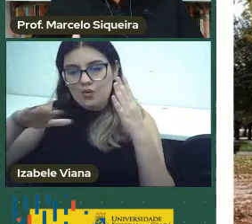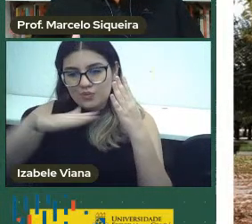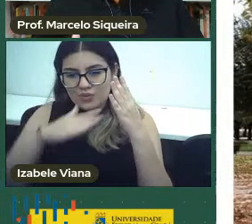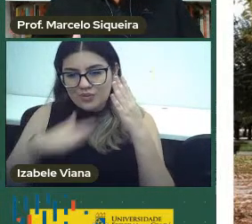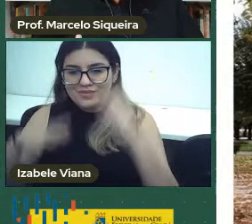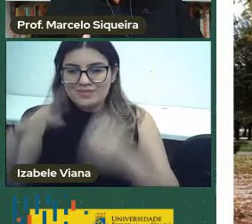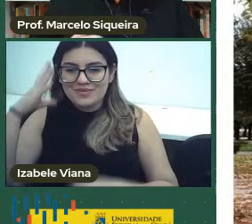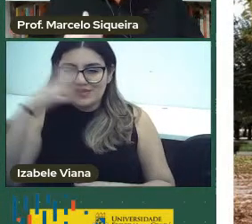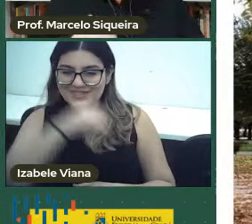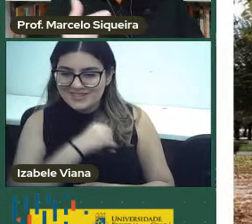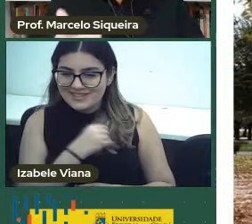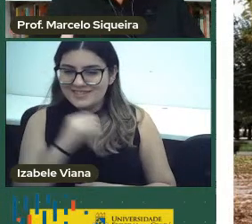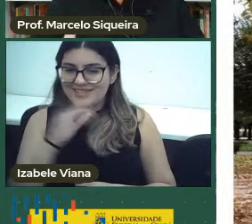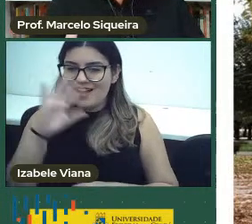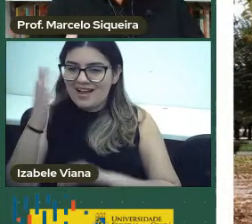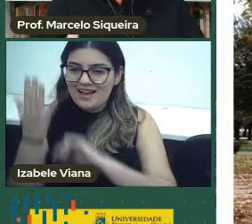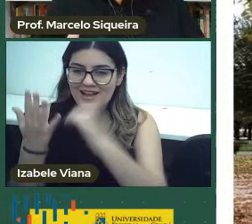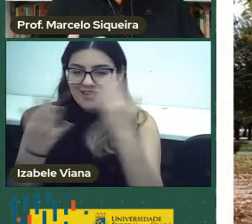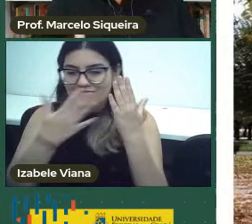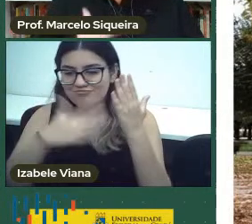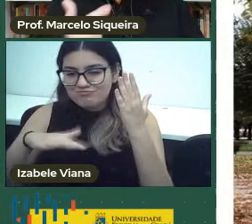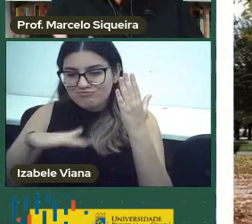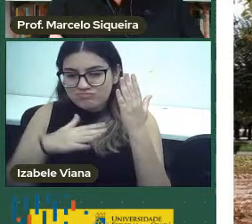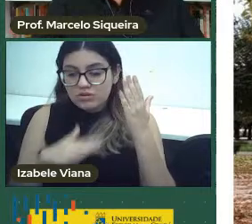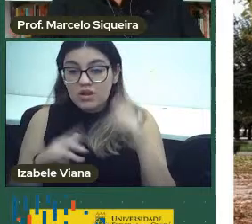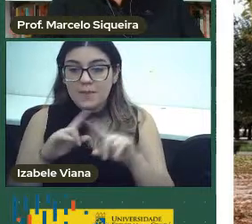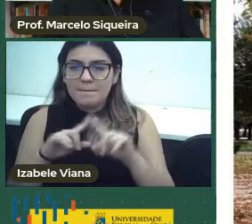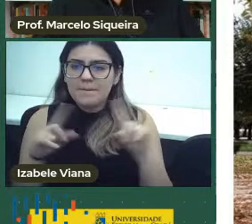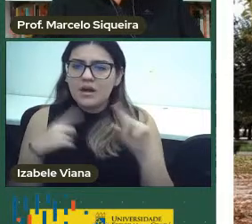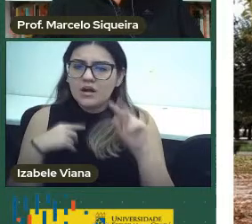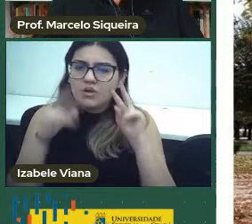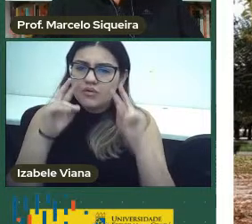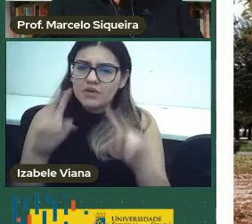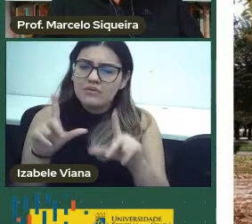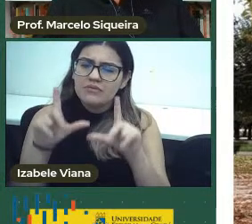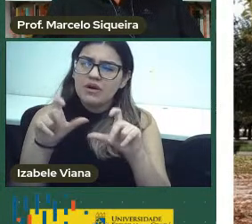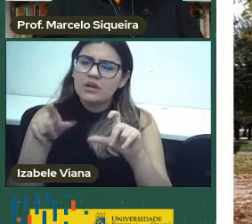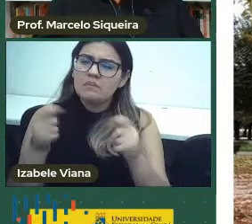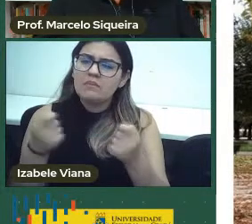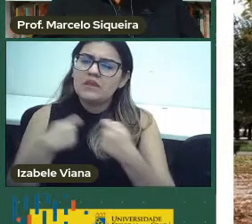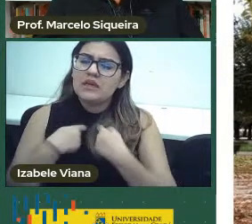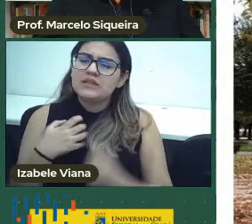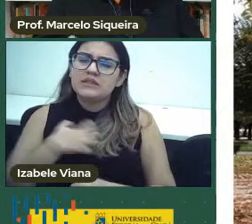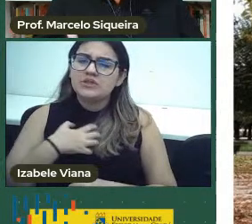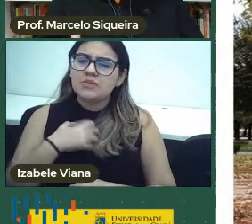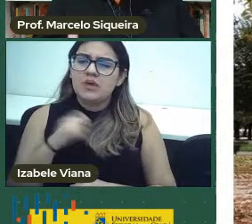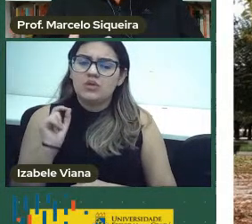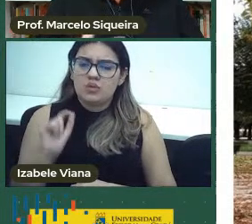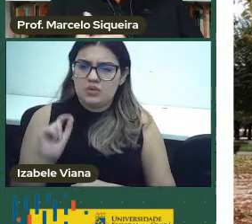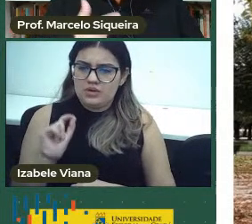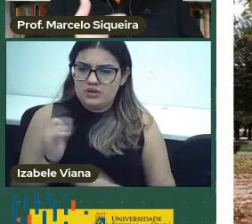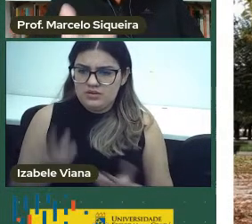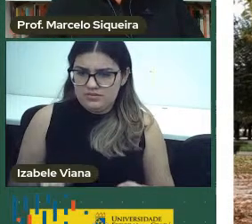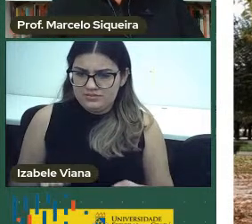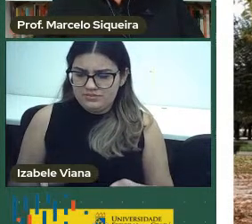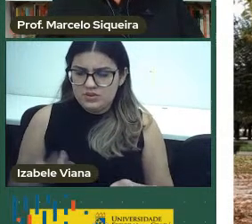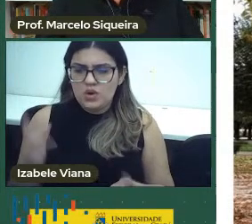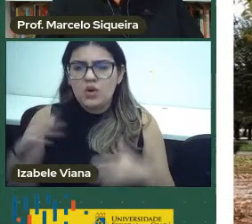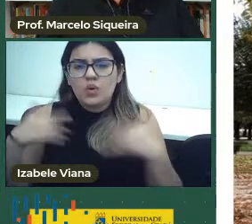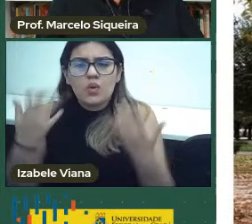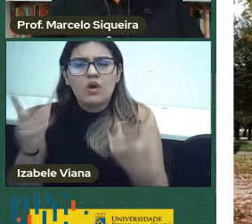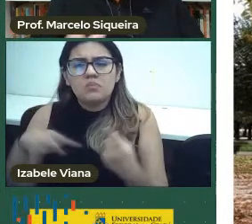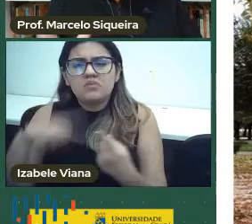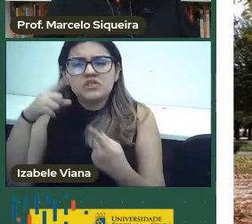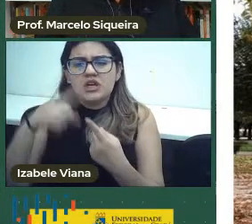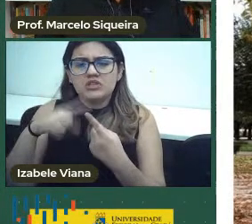será que, quando eu olho essa foto, o que eu sinto quando eu vejo essa foto? Né? Que intenção eu tive quando eu